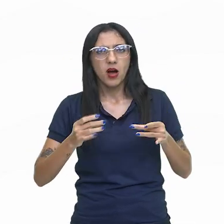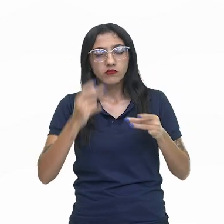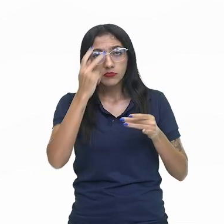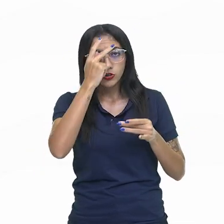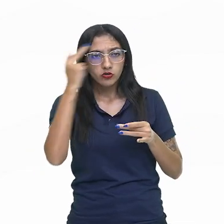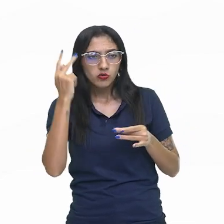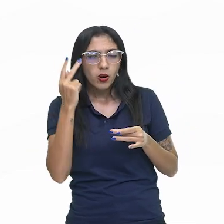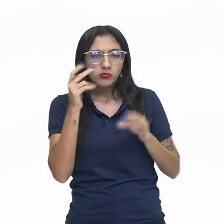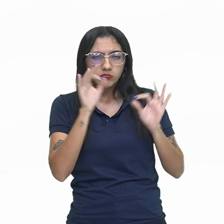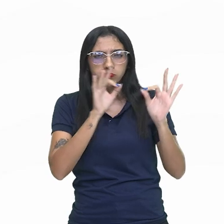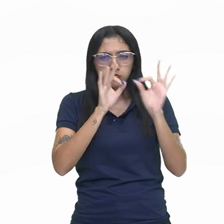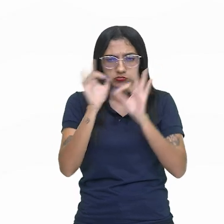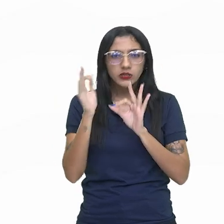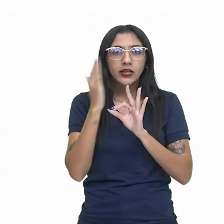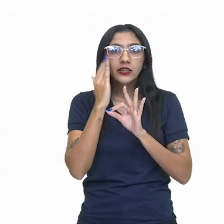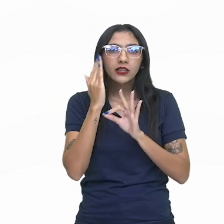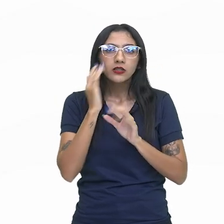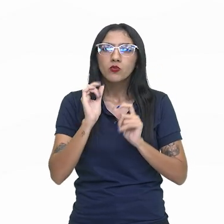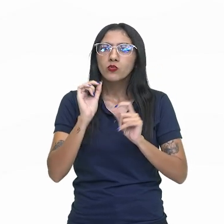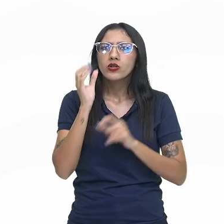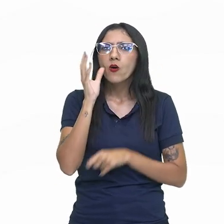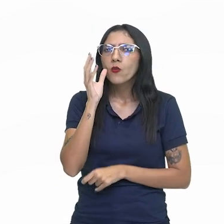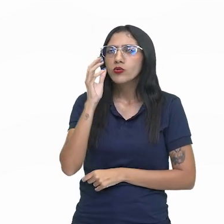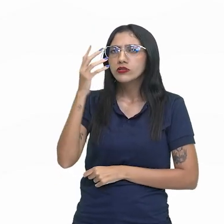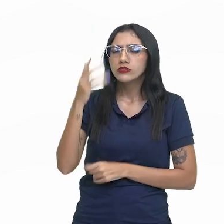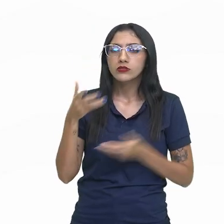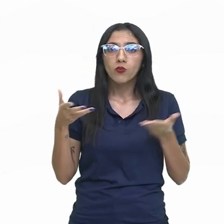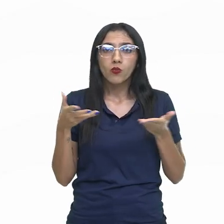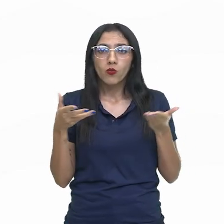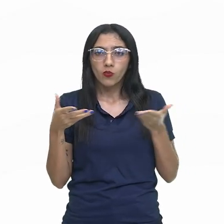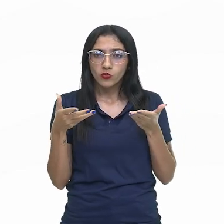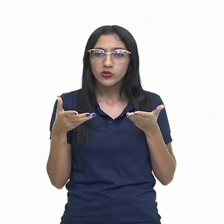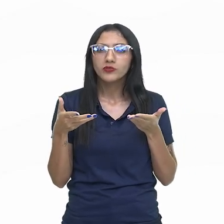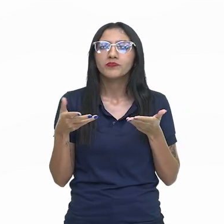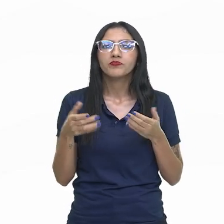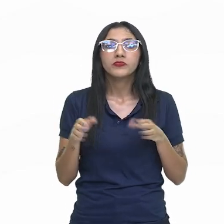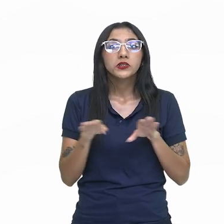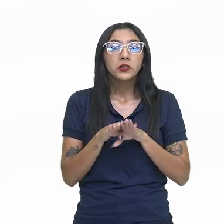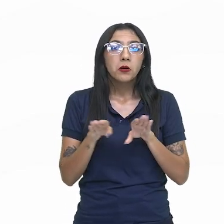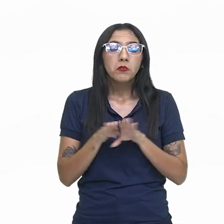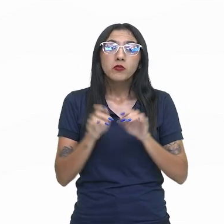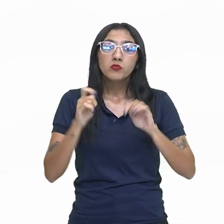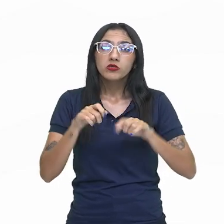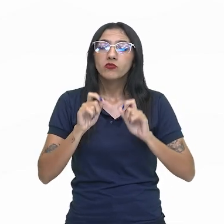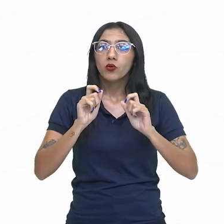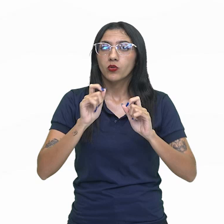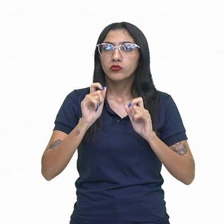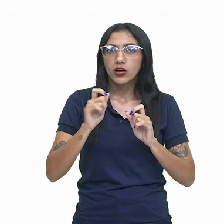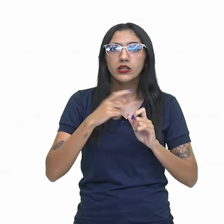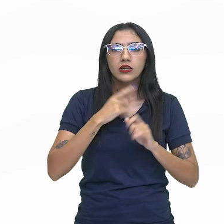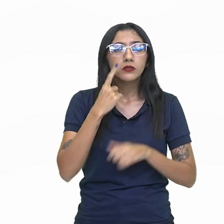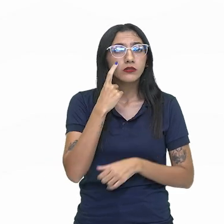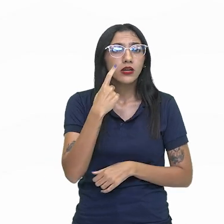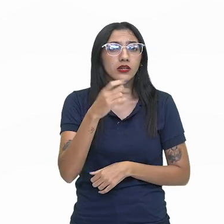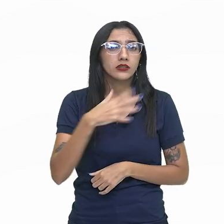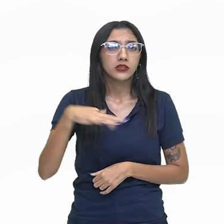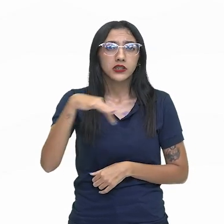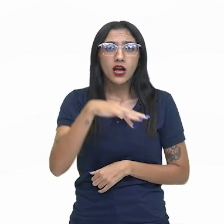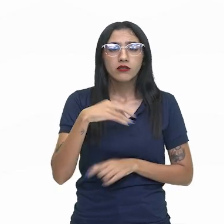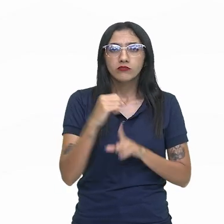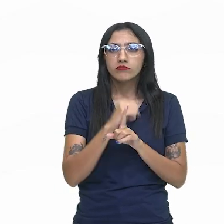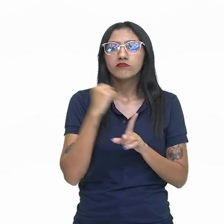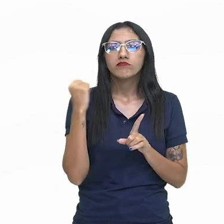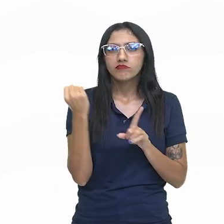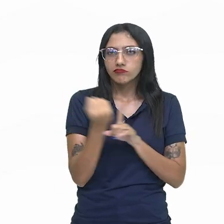de determinadas ocorrências atuais e supostamente de interesse do público em